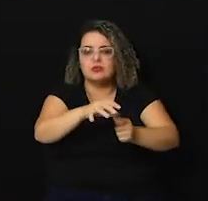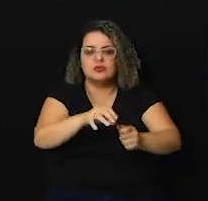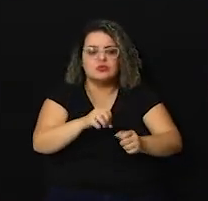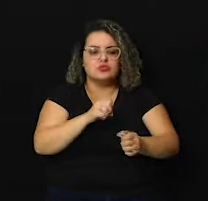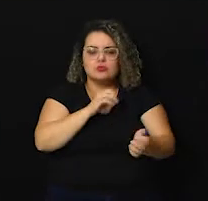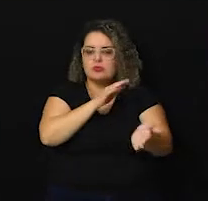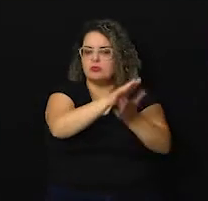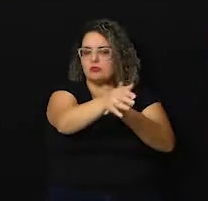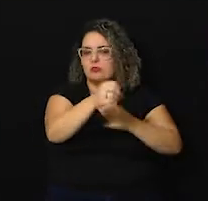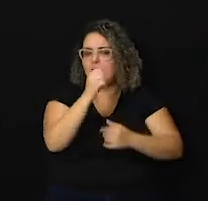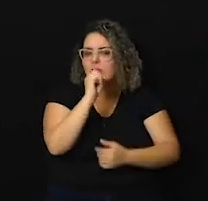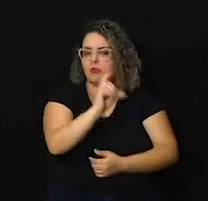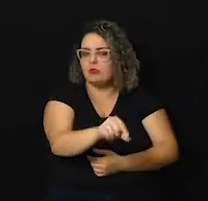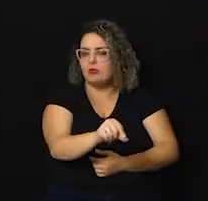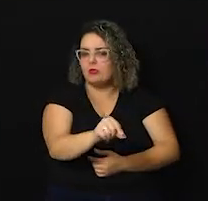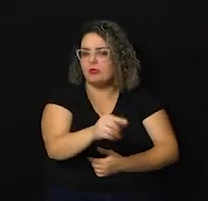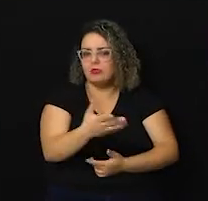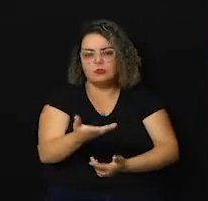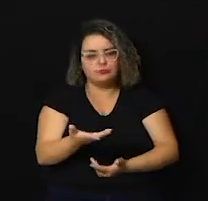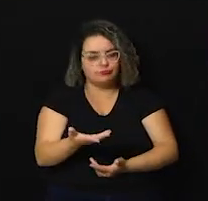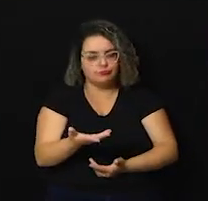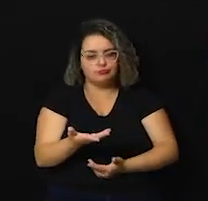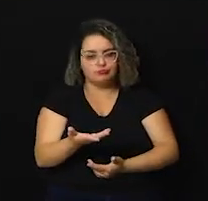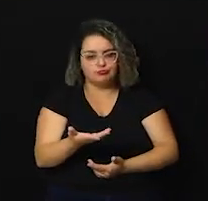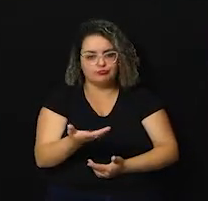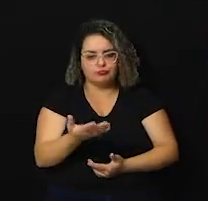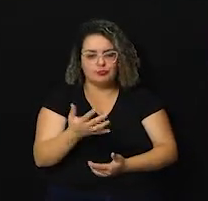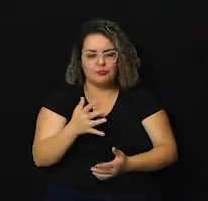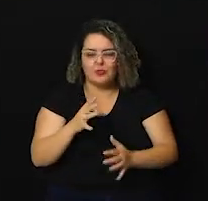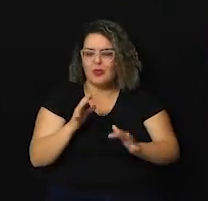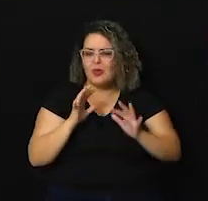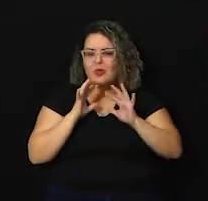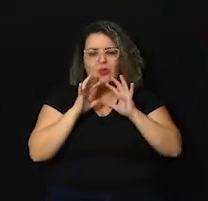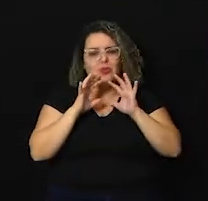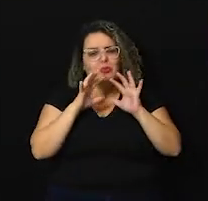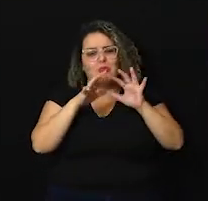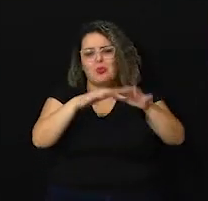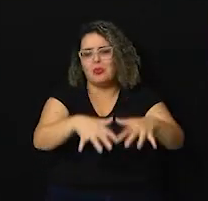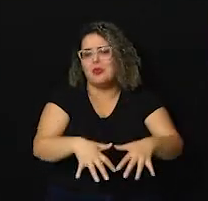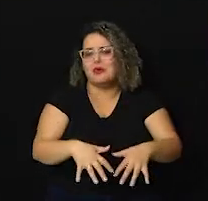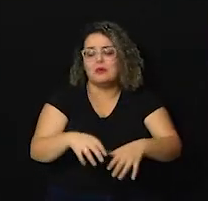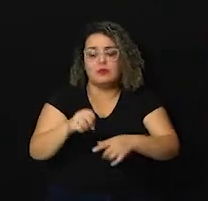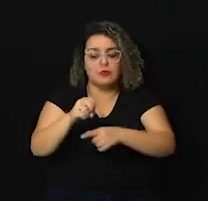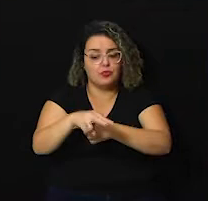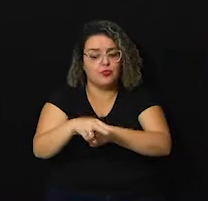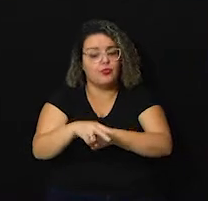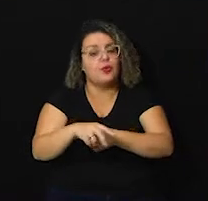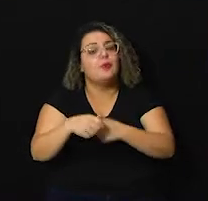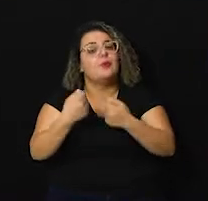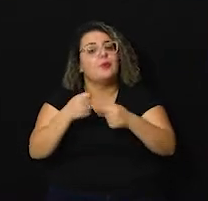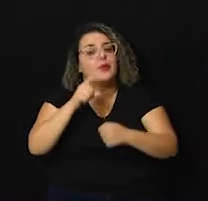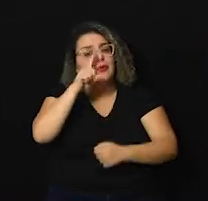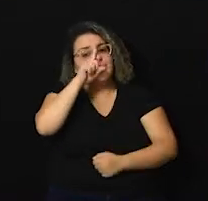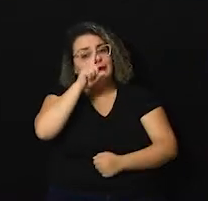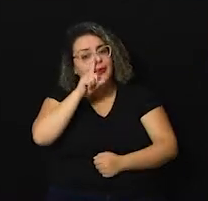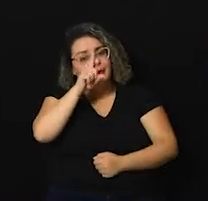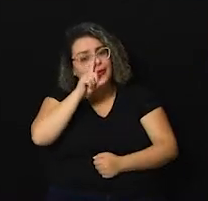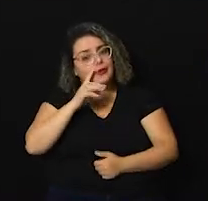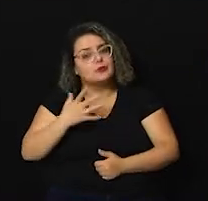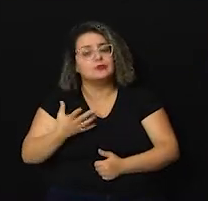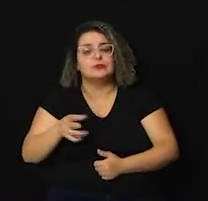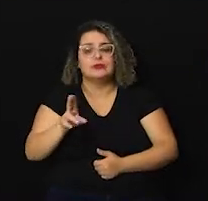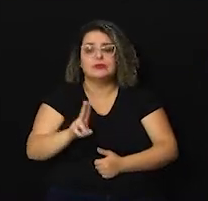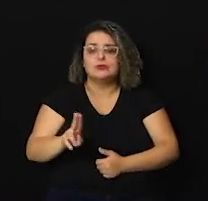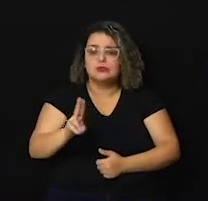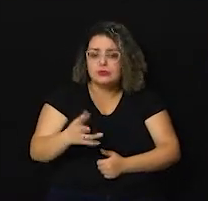famílias, expulsar as famílias das suas terras. Então, realmente é um instrumento que tem que ser muito cuidadoso na